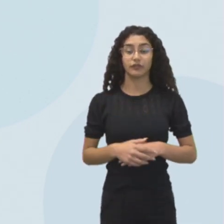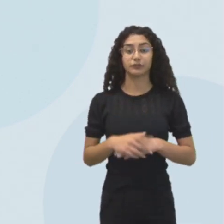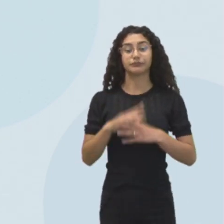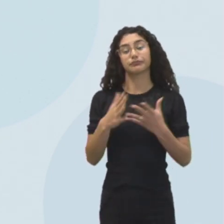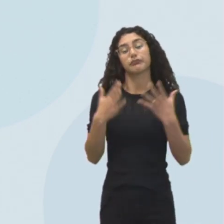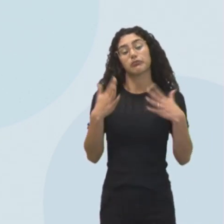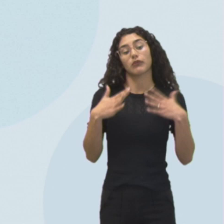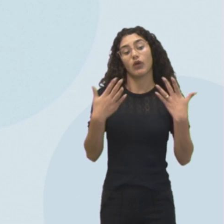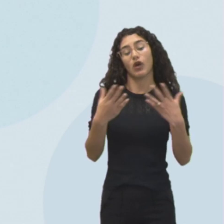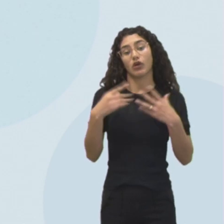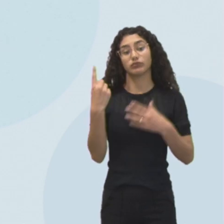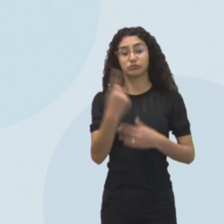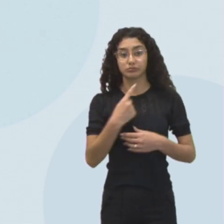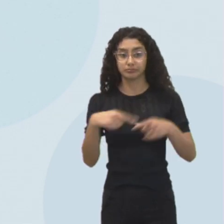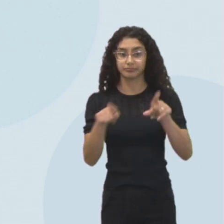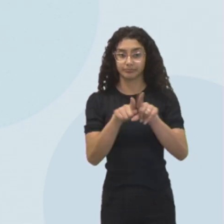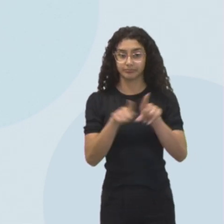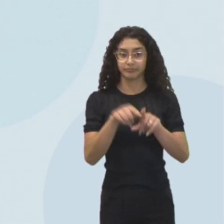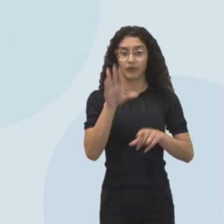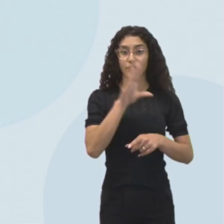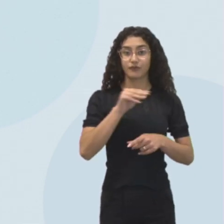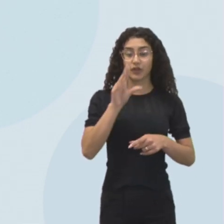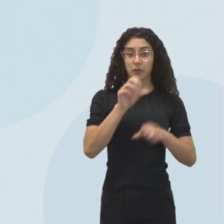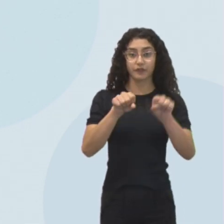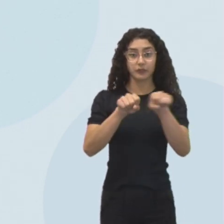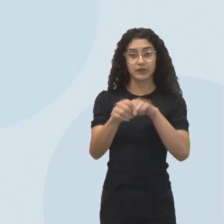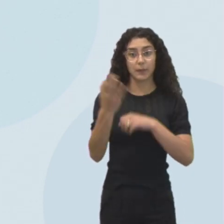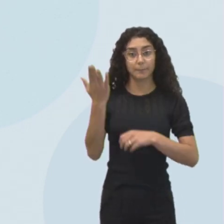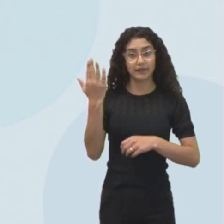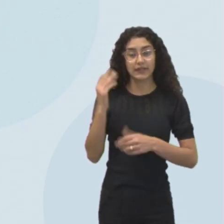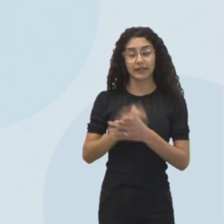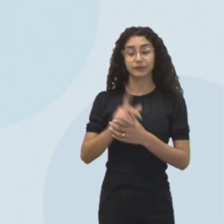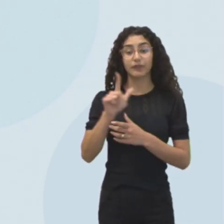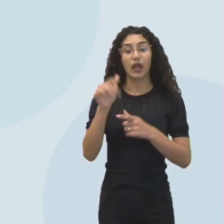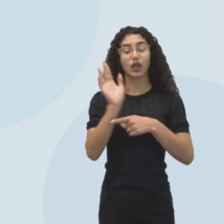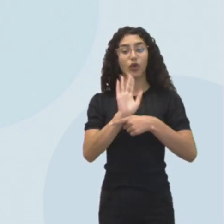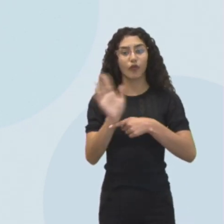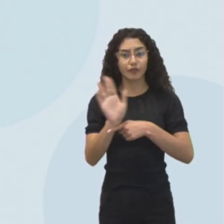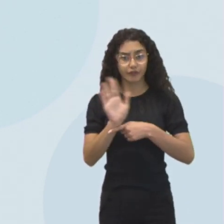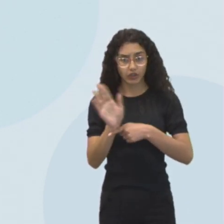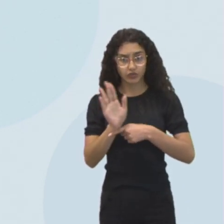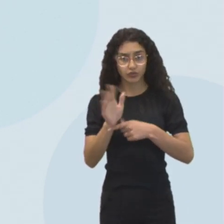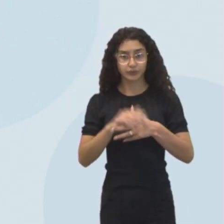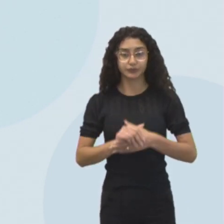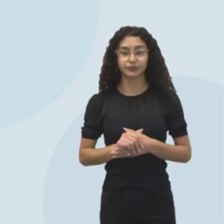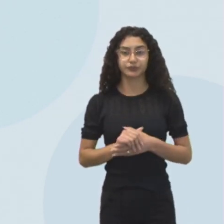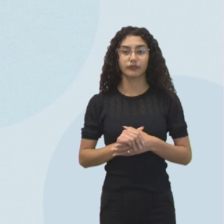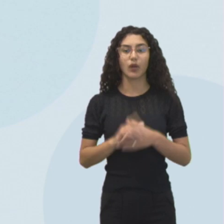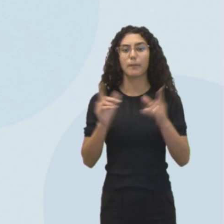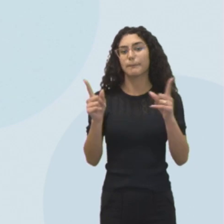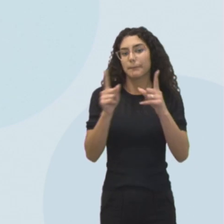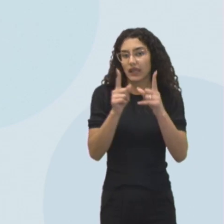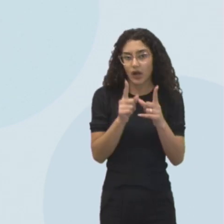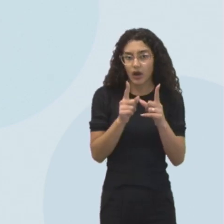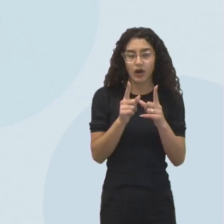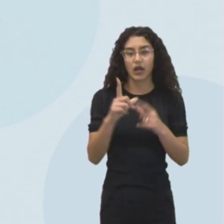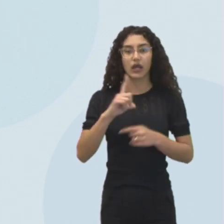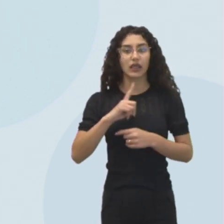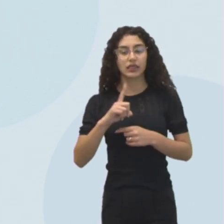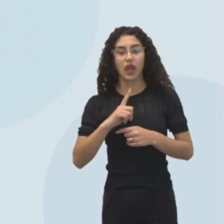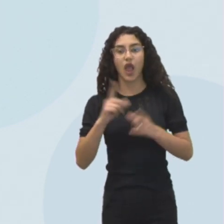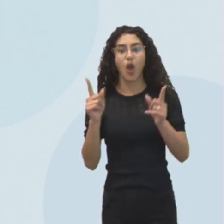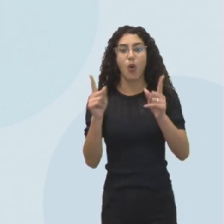coisa que a gente também falou na formação passada, Ademir, é que nenhum vídeo, por menor que seja, se for